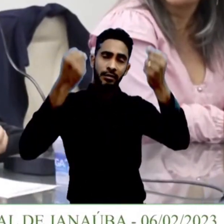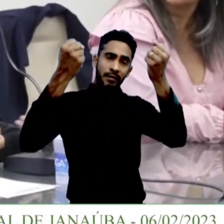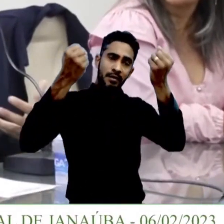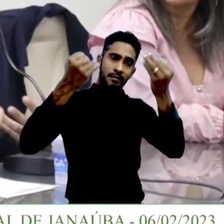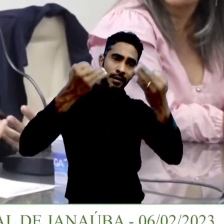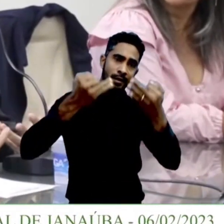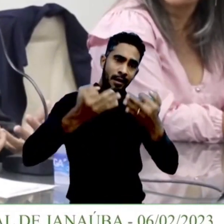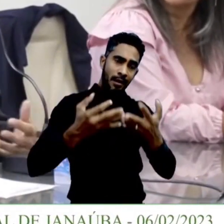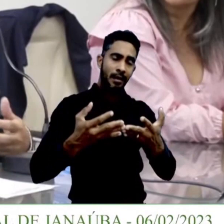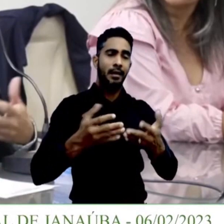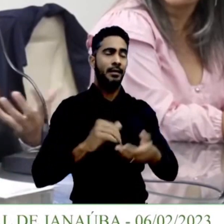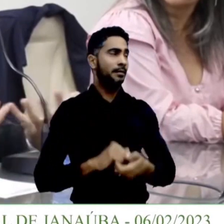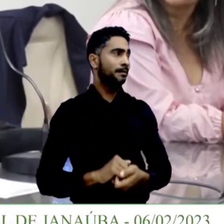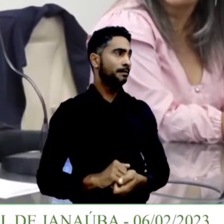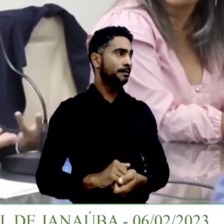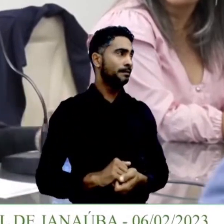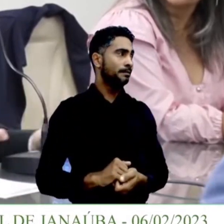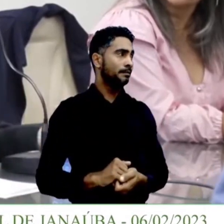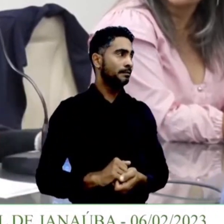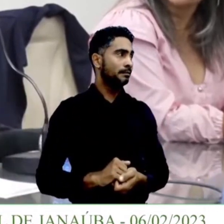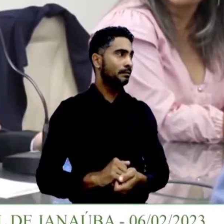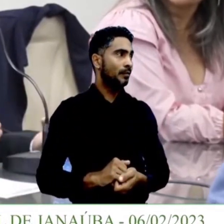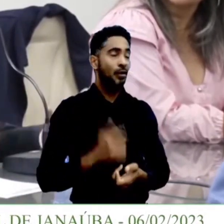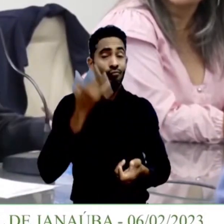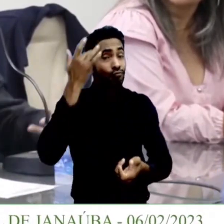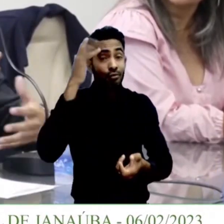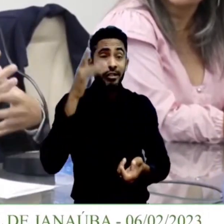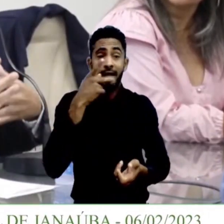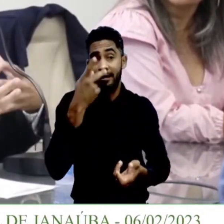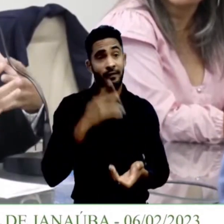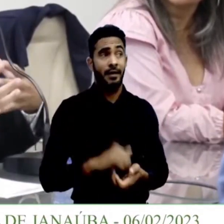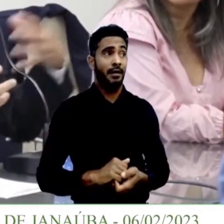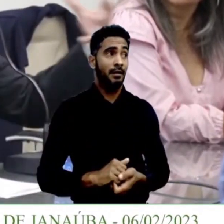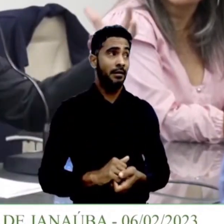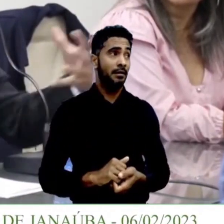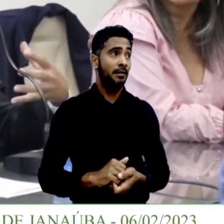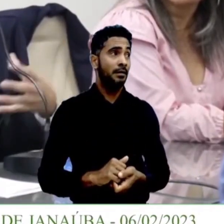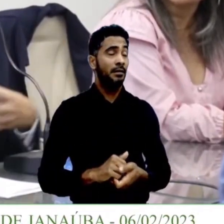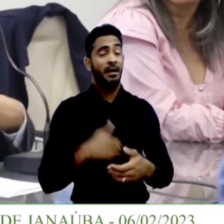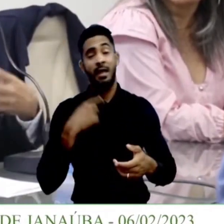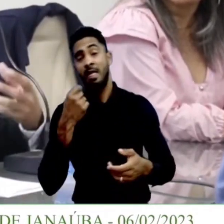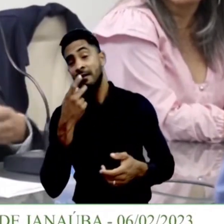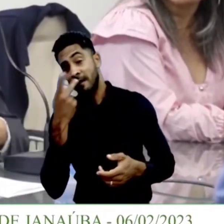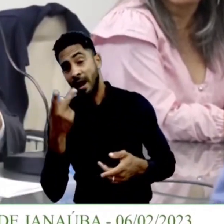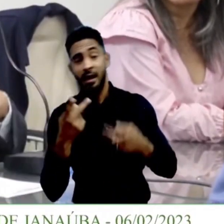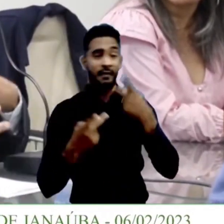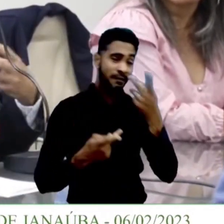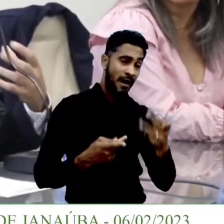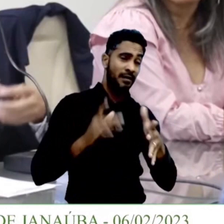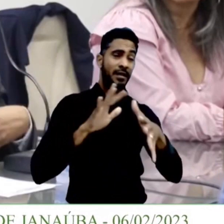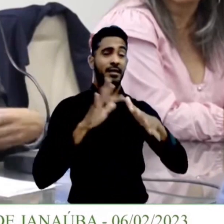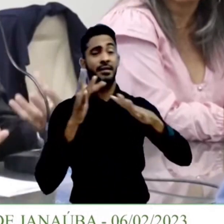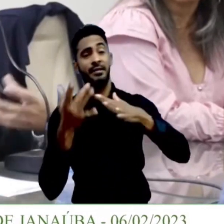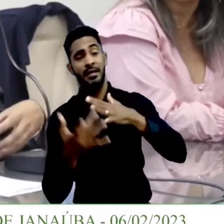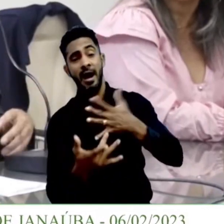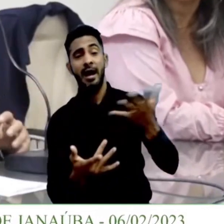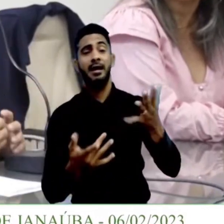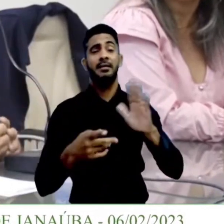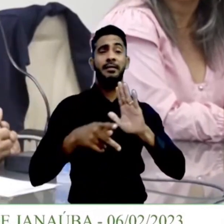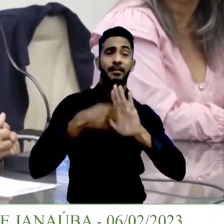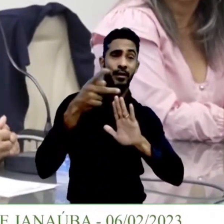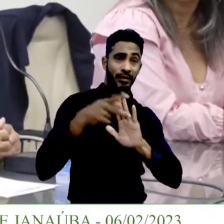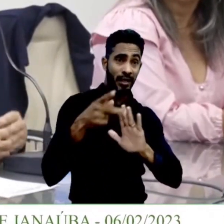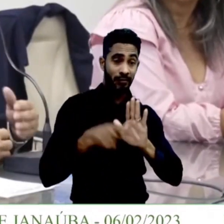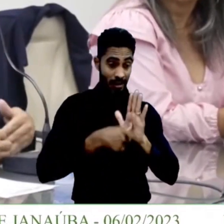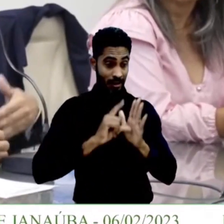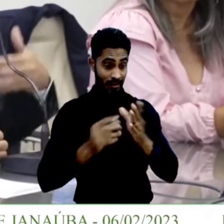de cargos e salários, porque eu falei com eles, olha, nós não sei o que que fala. E aí ficou aquele disse, não disse, rodou nas redes sociais, antes mesmo do projeto vir